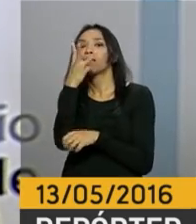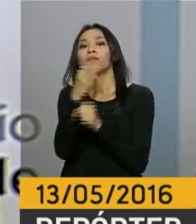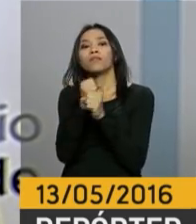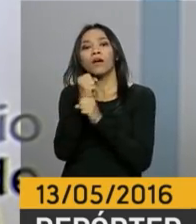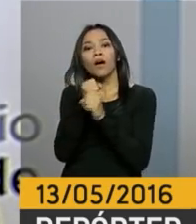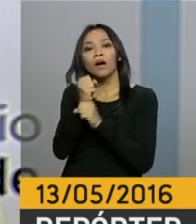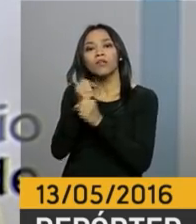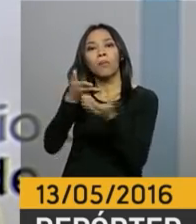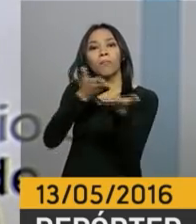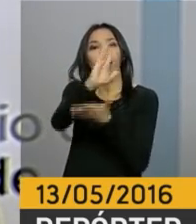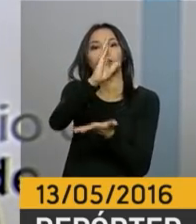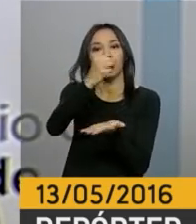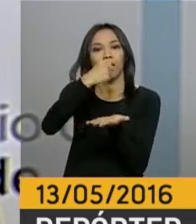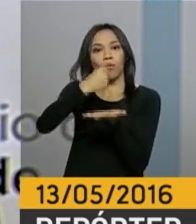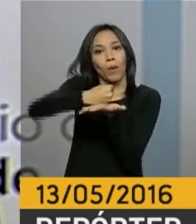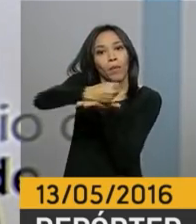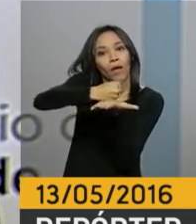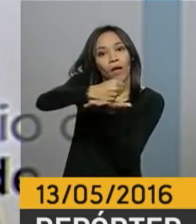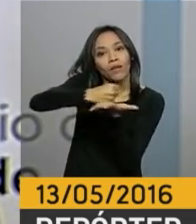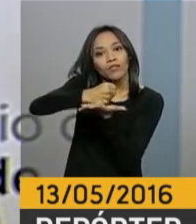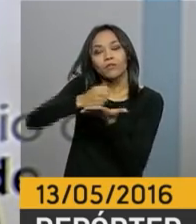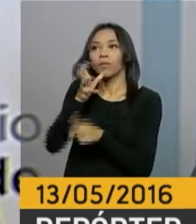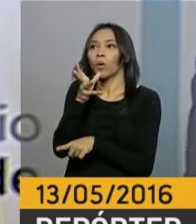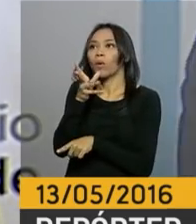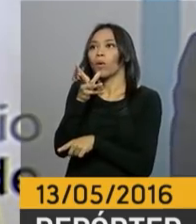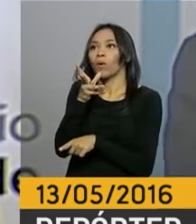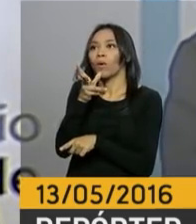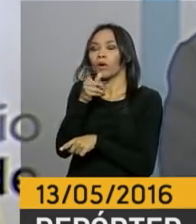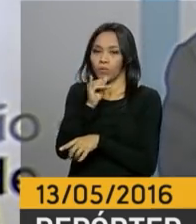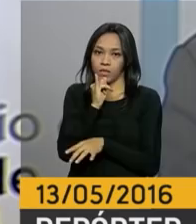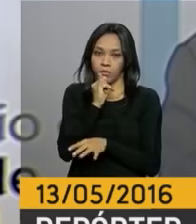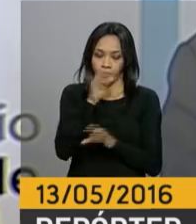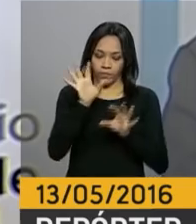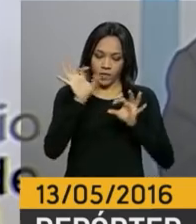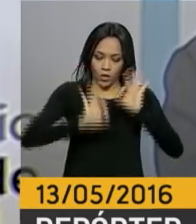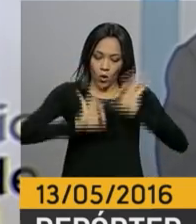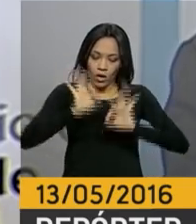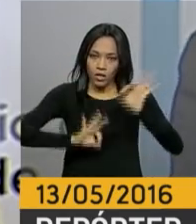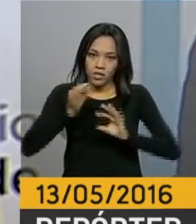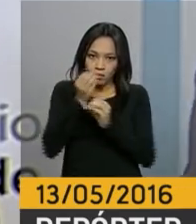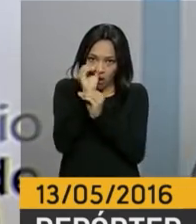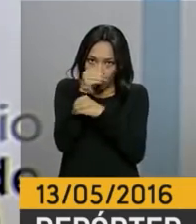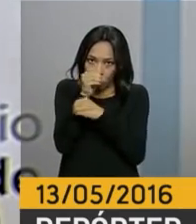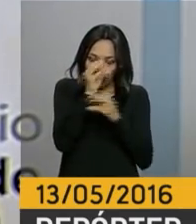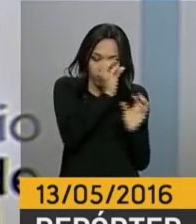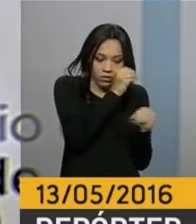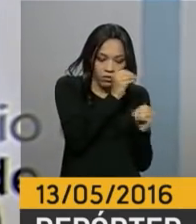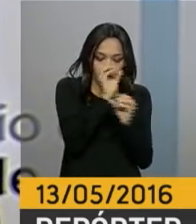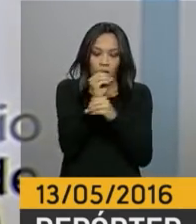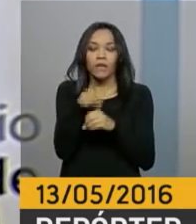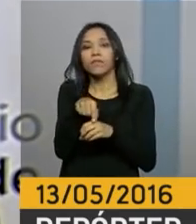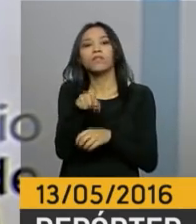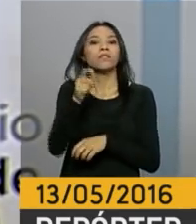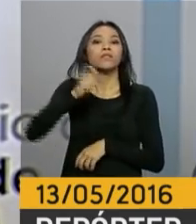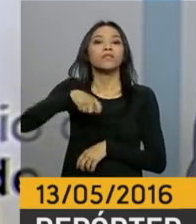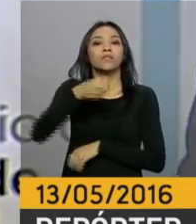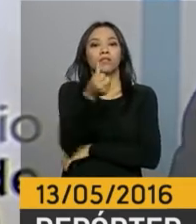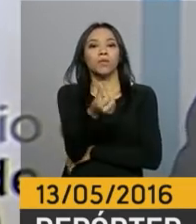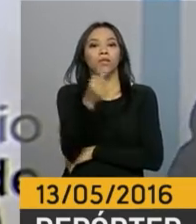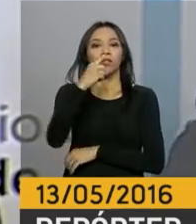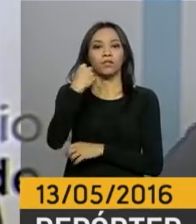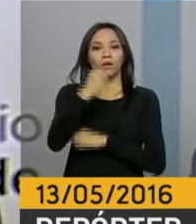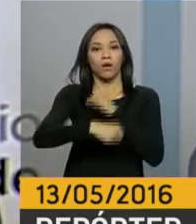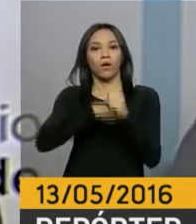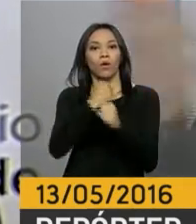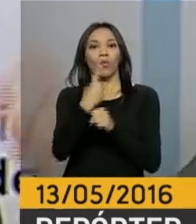eh hoje nós temos esse problema se você monta um laboratório às vezes ele fica lá se meses 1 ano 1 ano e meio